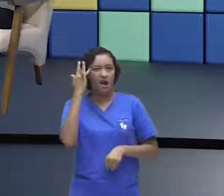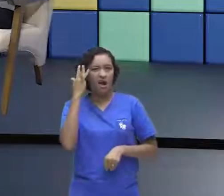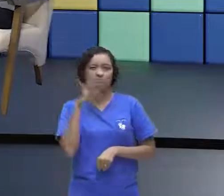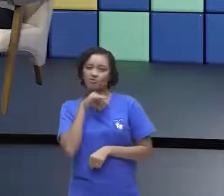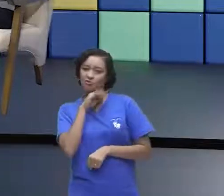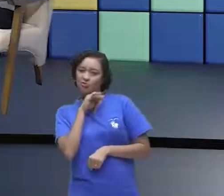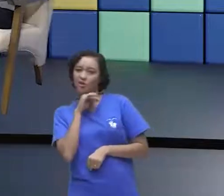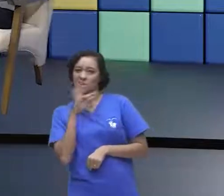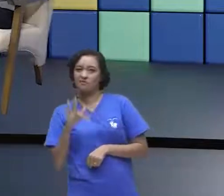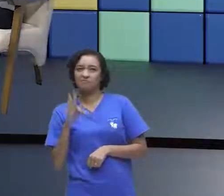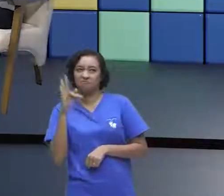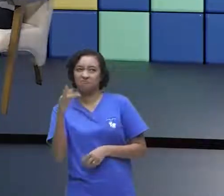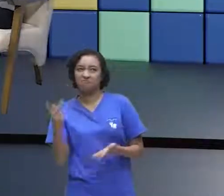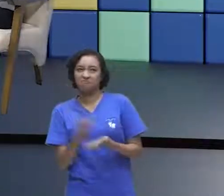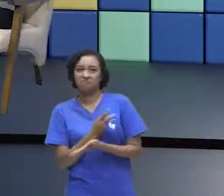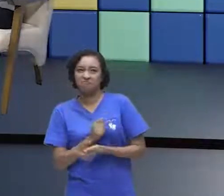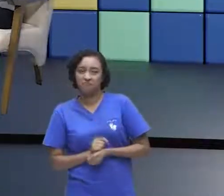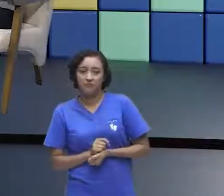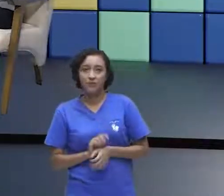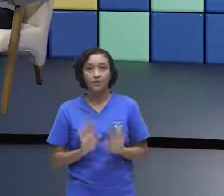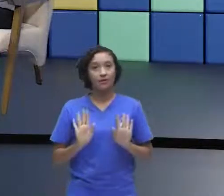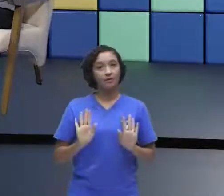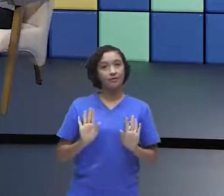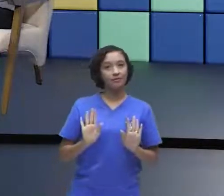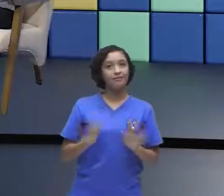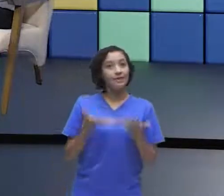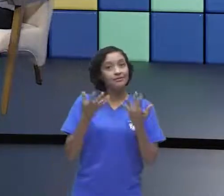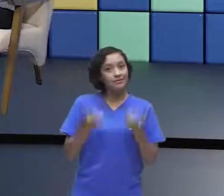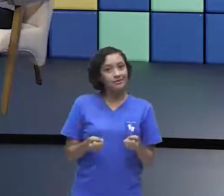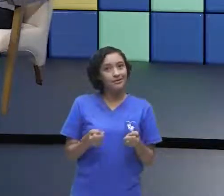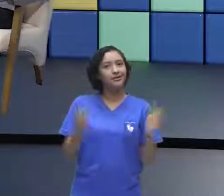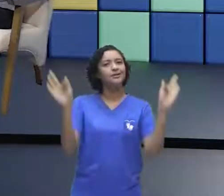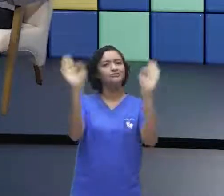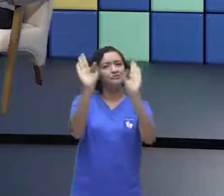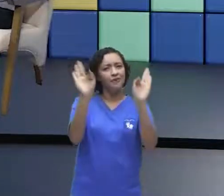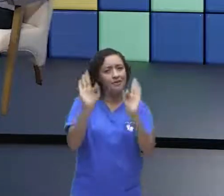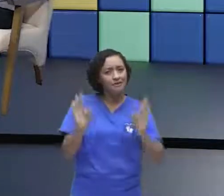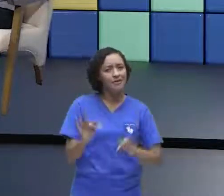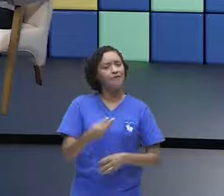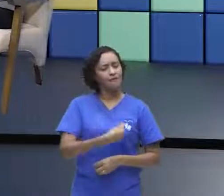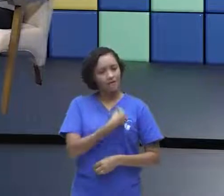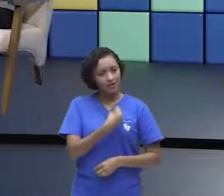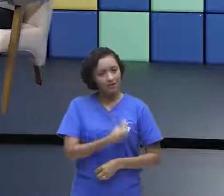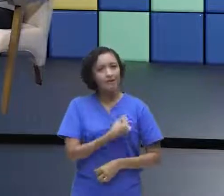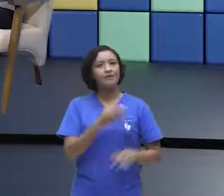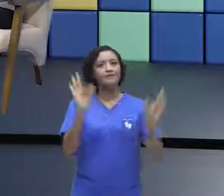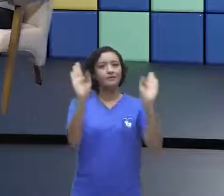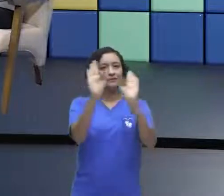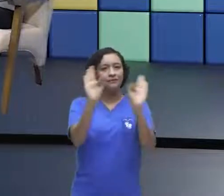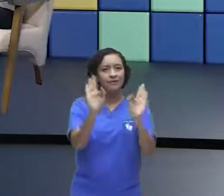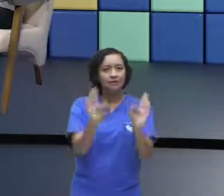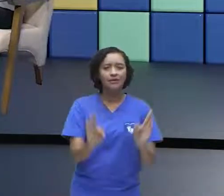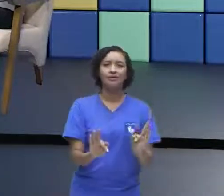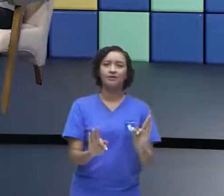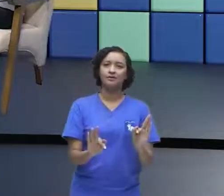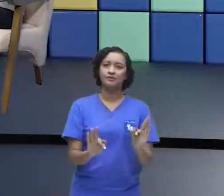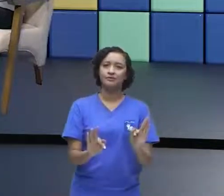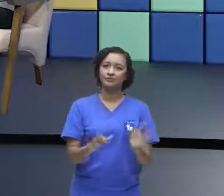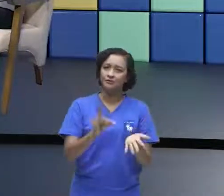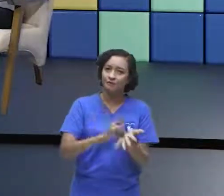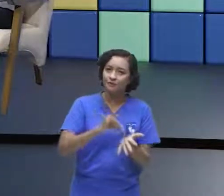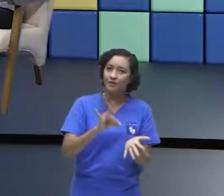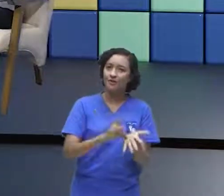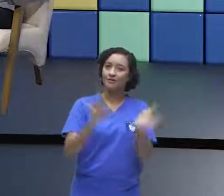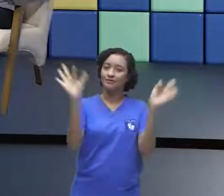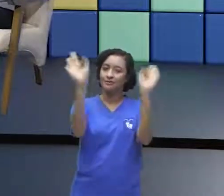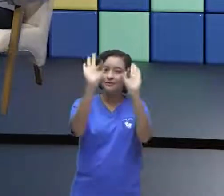então aceita que está alegre. Vive, né? Vive aquele momento de alegria, te permite a ficar bem ali